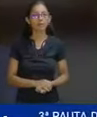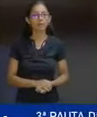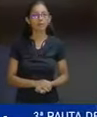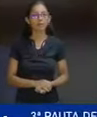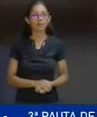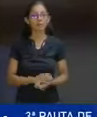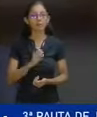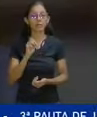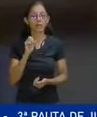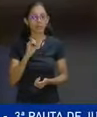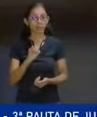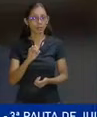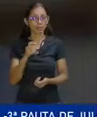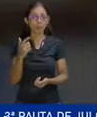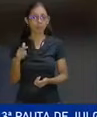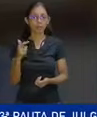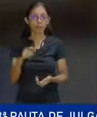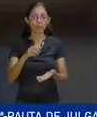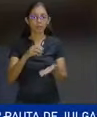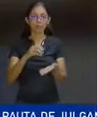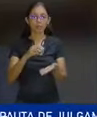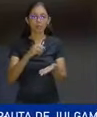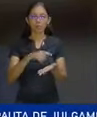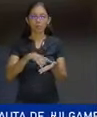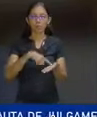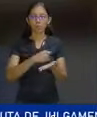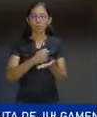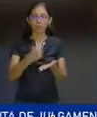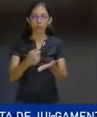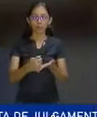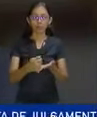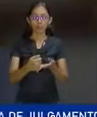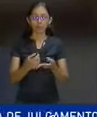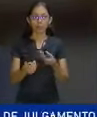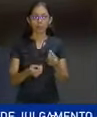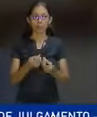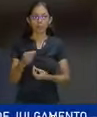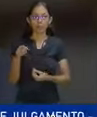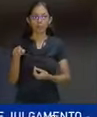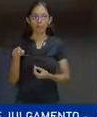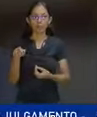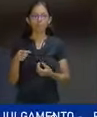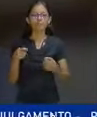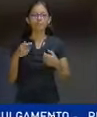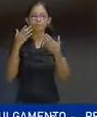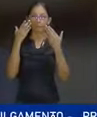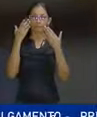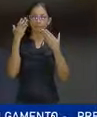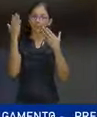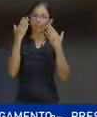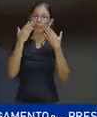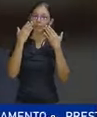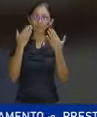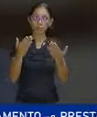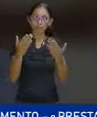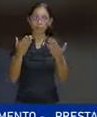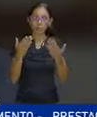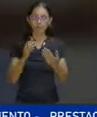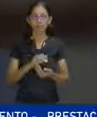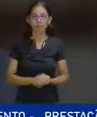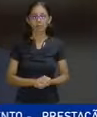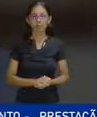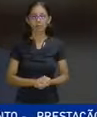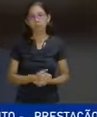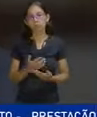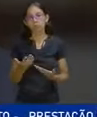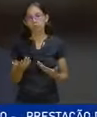caso de ausência de documentos fiscais, é possível ao julgador reputar regular a despesa comprovada por outros meios que possibilitem a averiguação